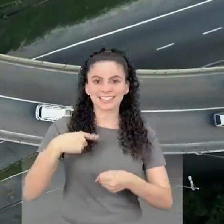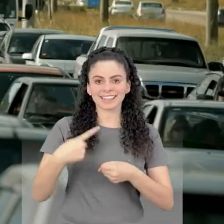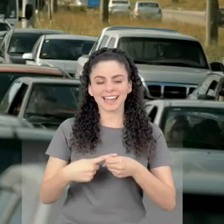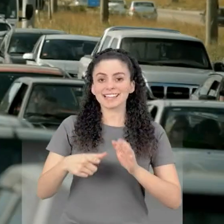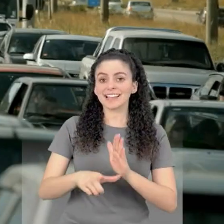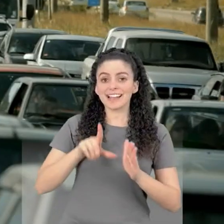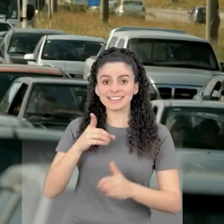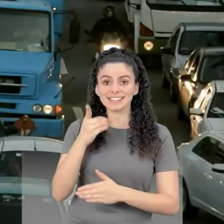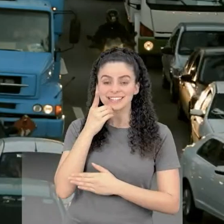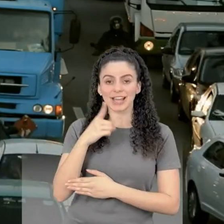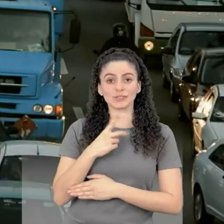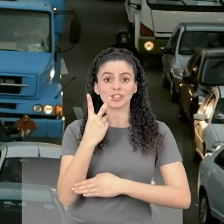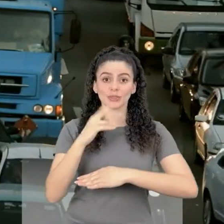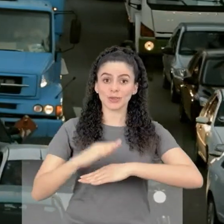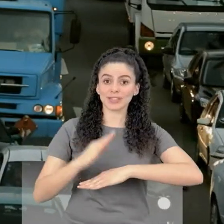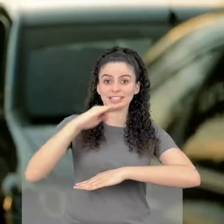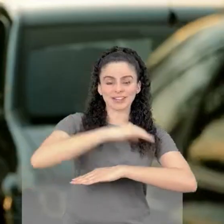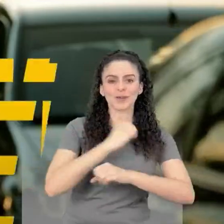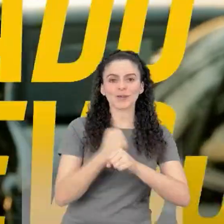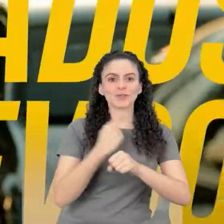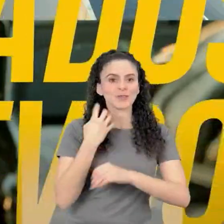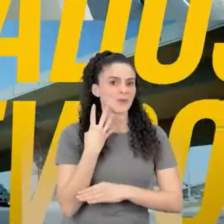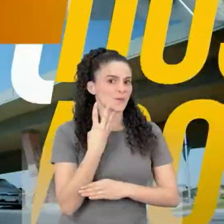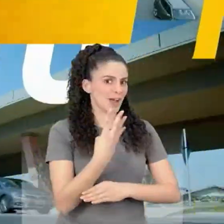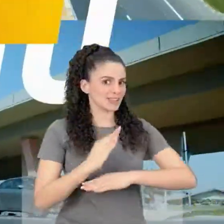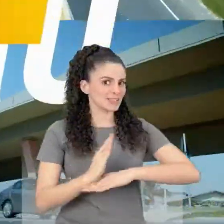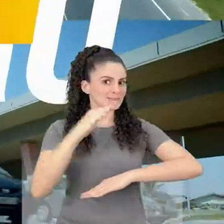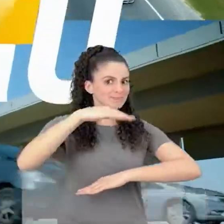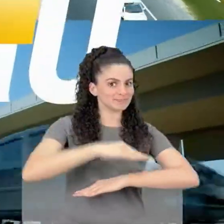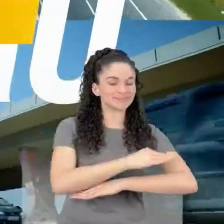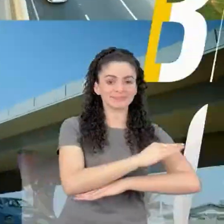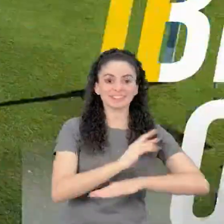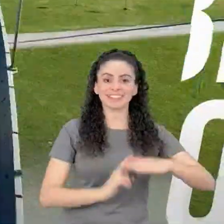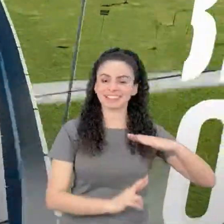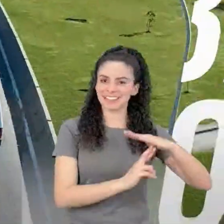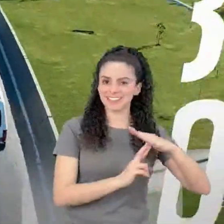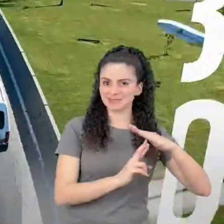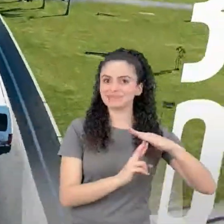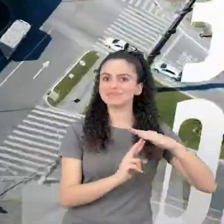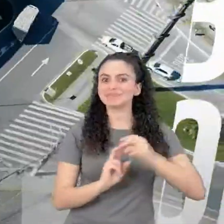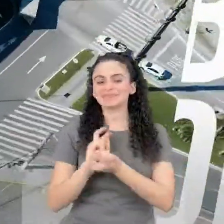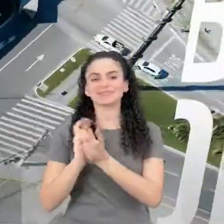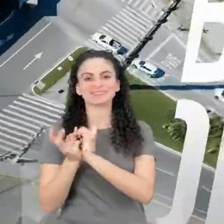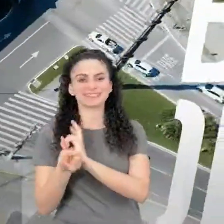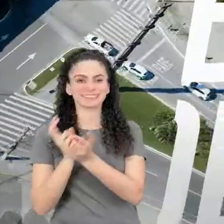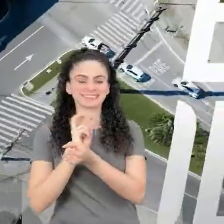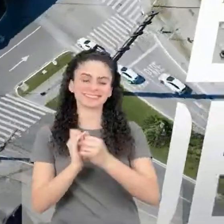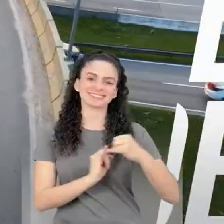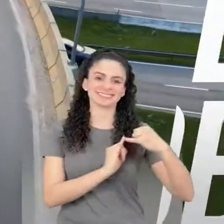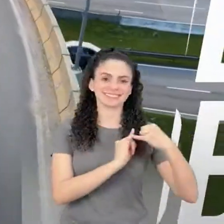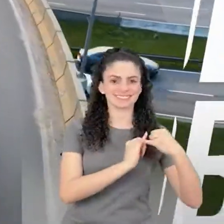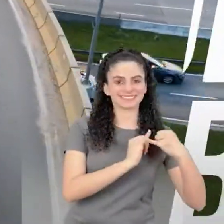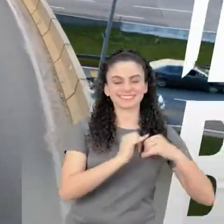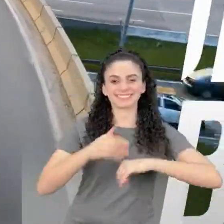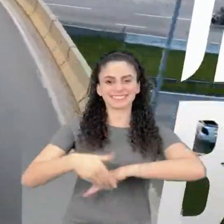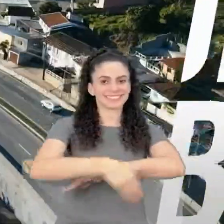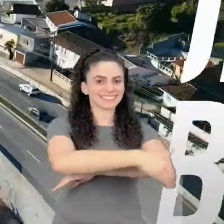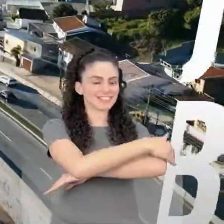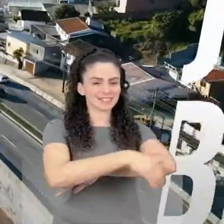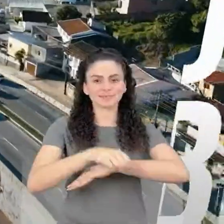avançar? Antes do Dário, tinha dois elevados. Ele fez mais quatro. O do Rita Maria, o de Capoeiras, o do